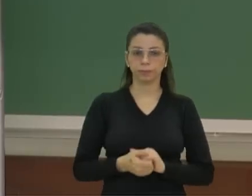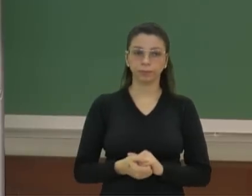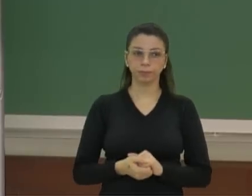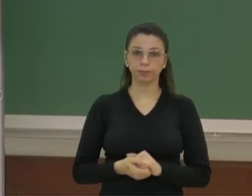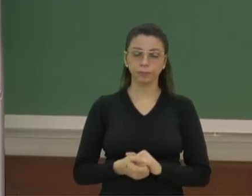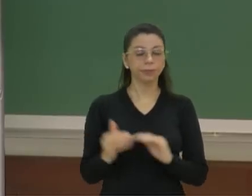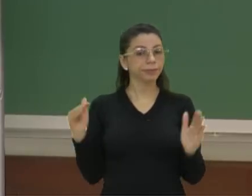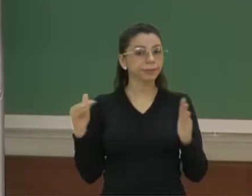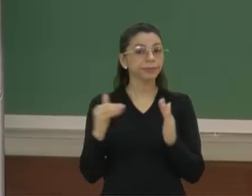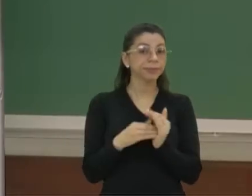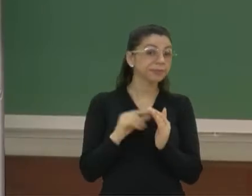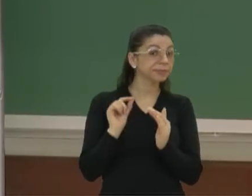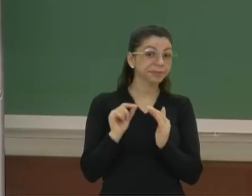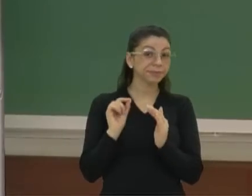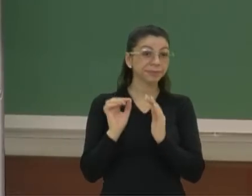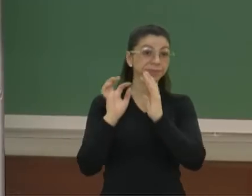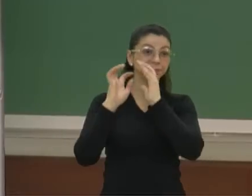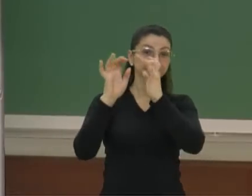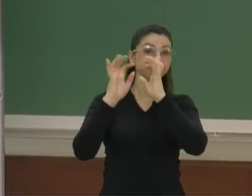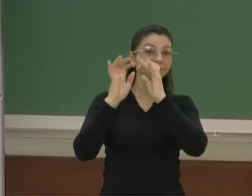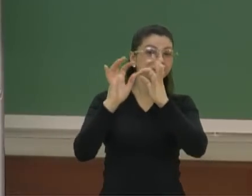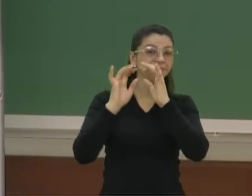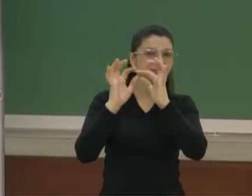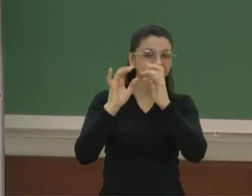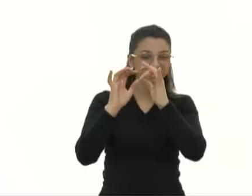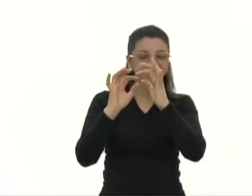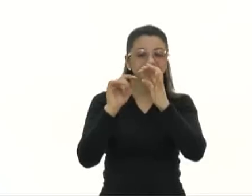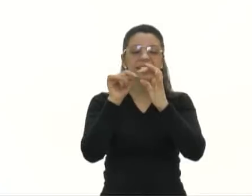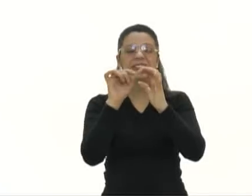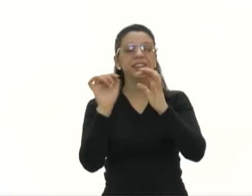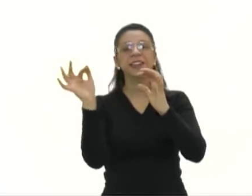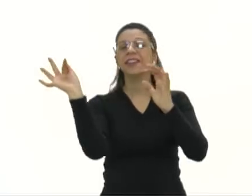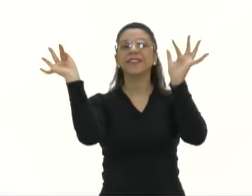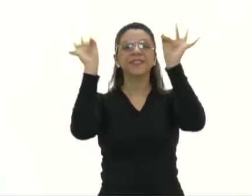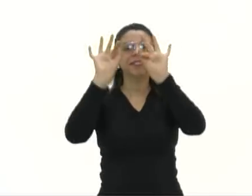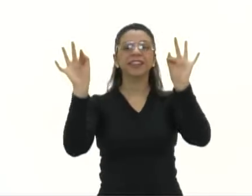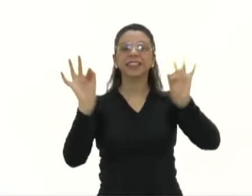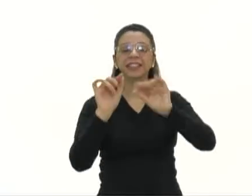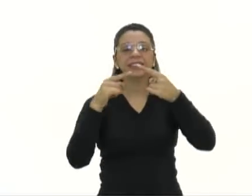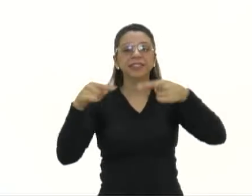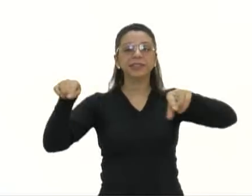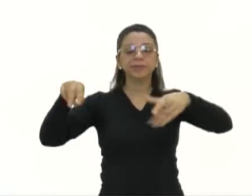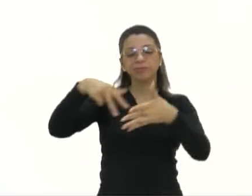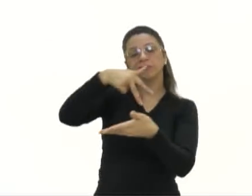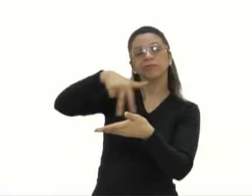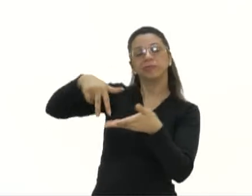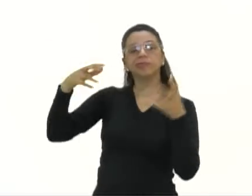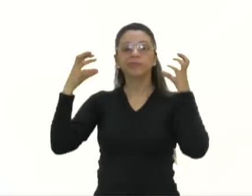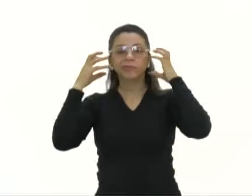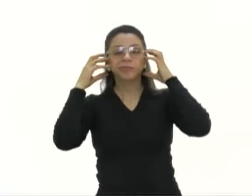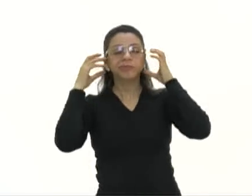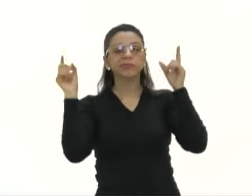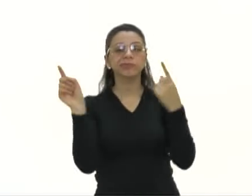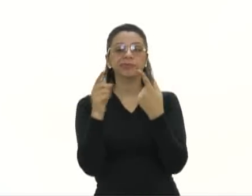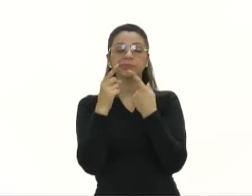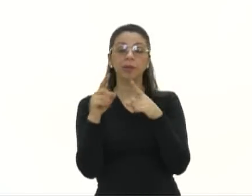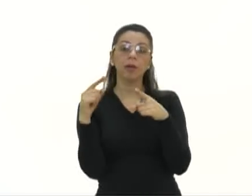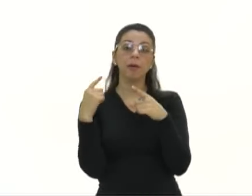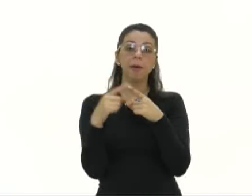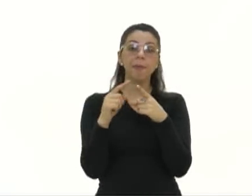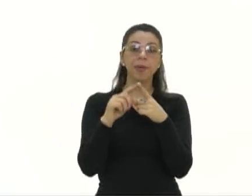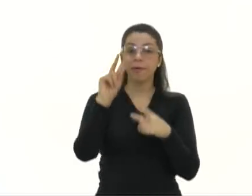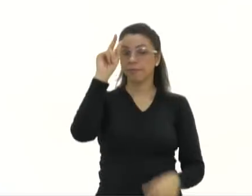Até chegar onde? Lá no cérebro. Olha lá o cérebro todo feliz, dançando e escutando música. Porque chegou e ele